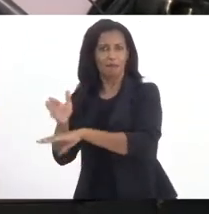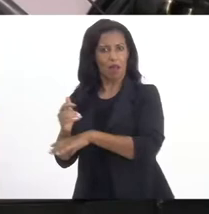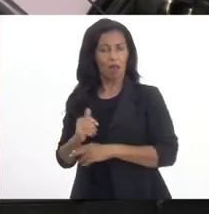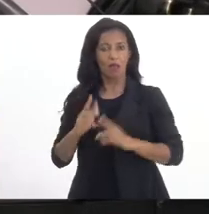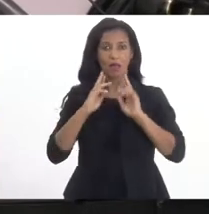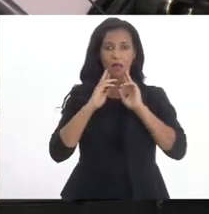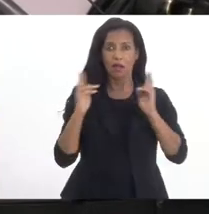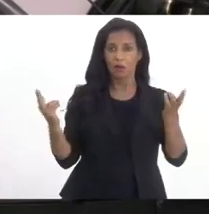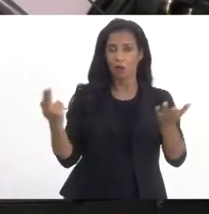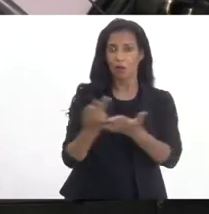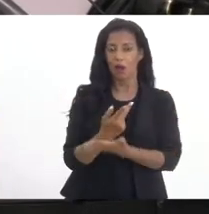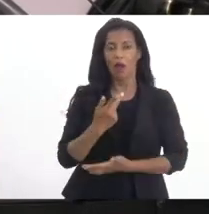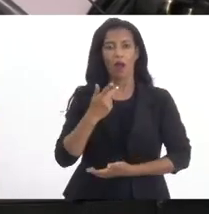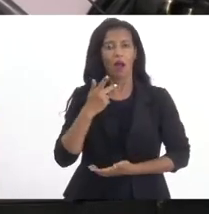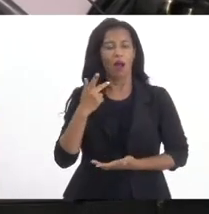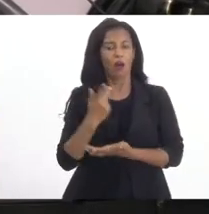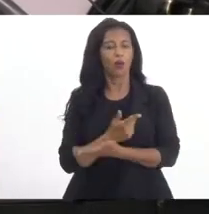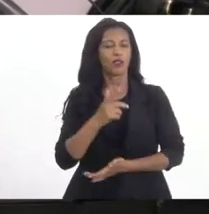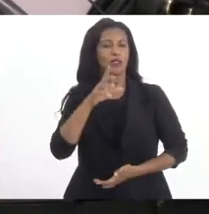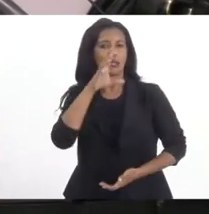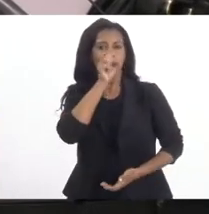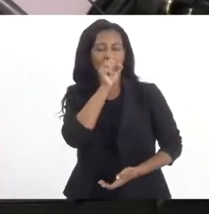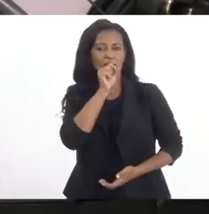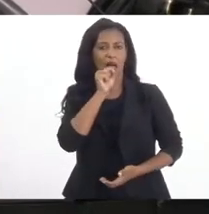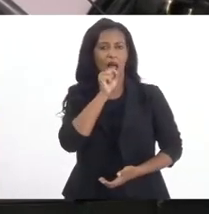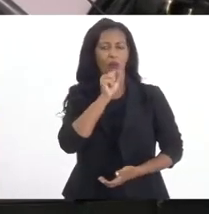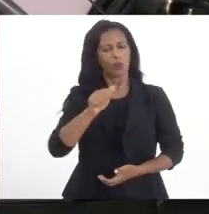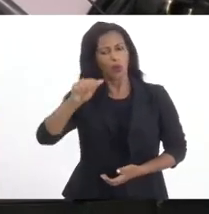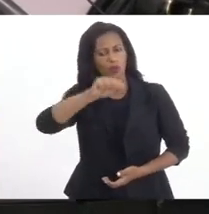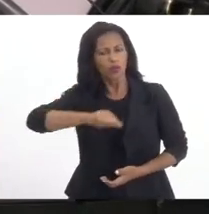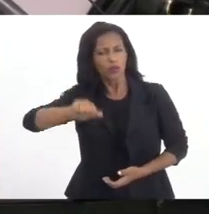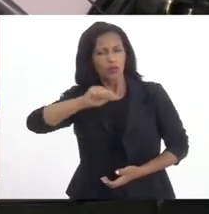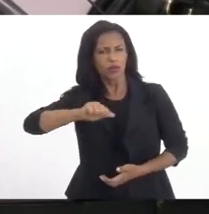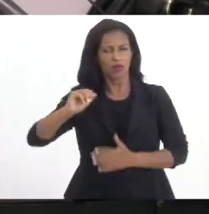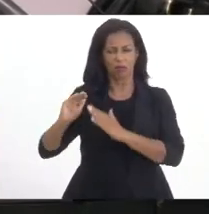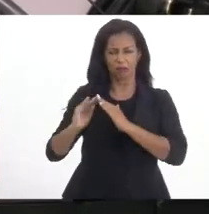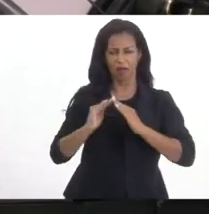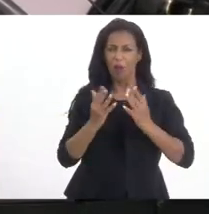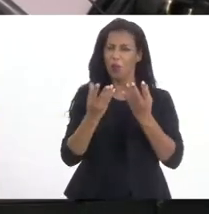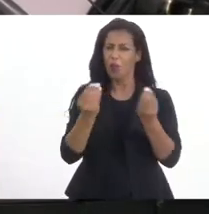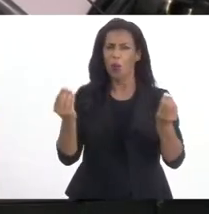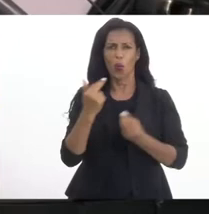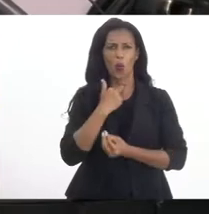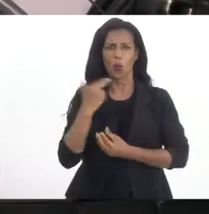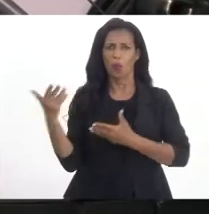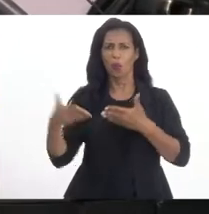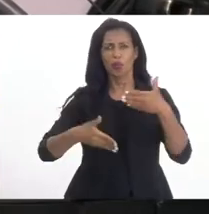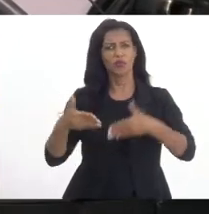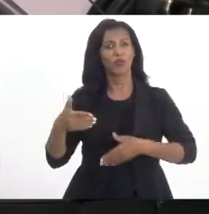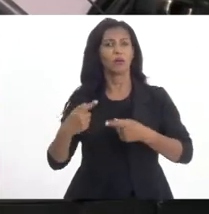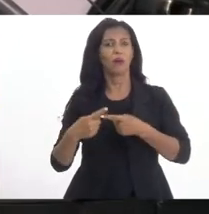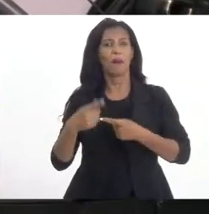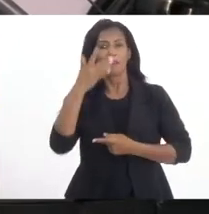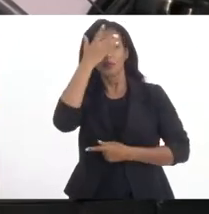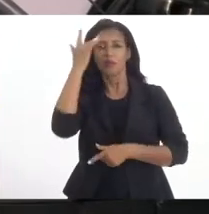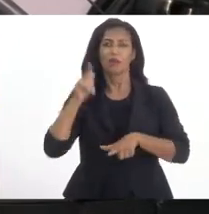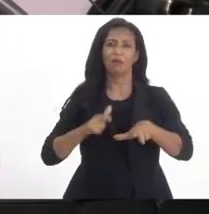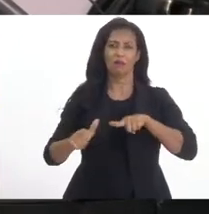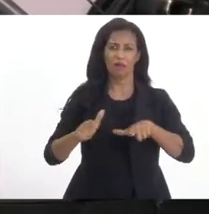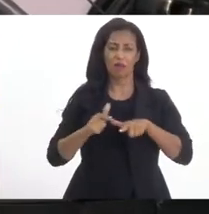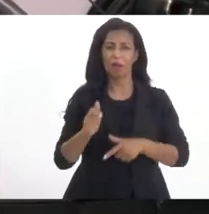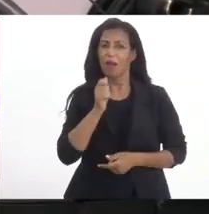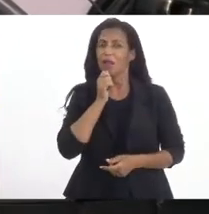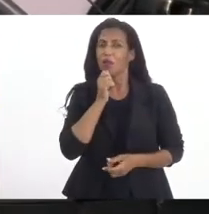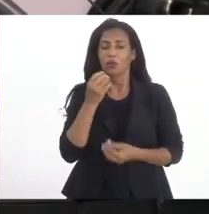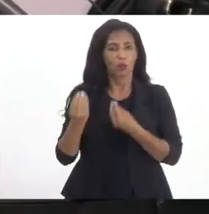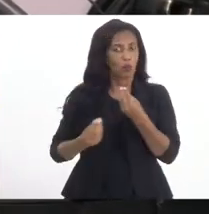fiz no sábado, com diversas associações de moradores, que muitas não podem estar aqui presentes, porque as pessoas trabalham e não têm